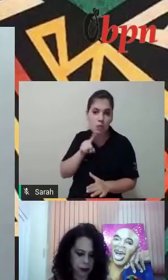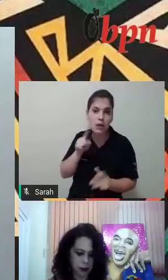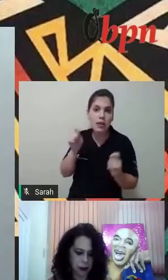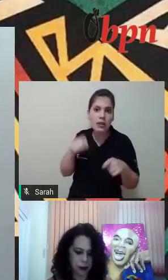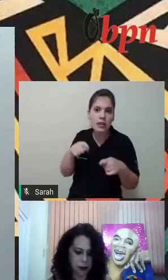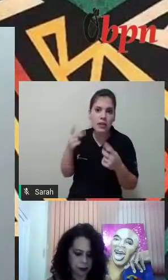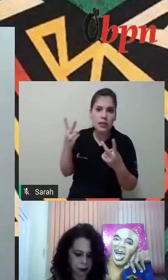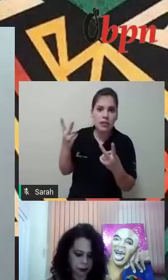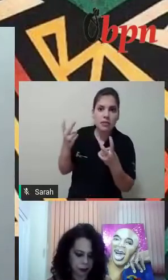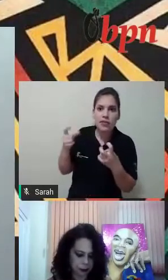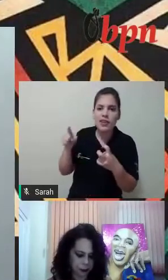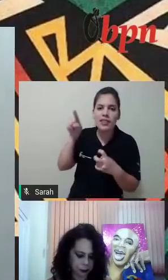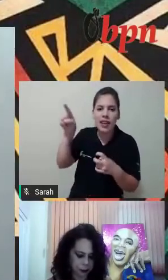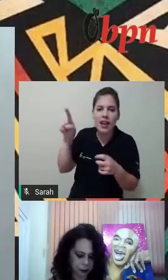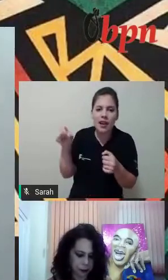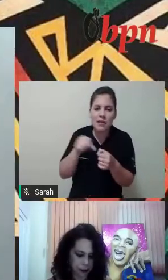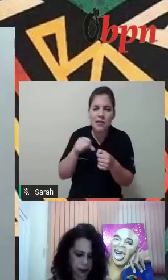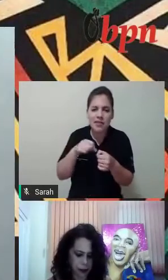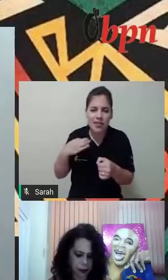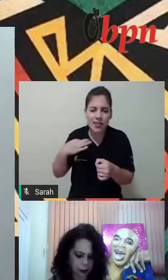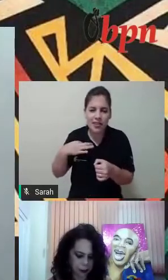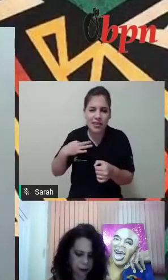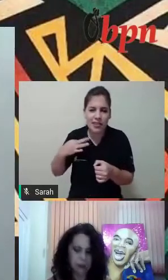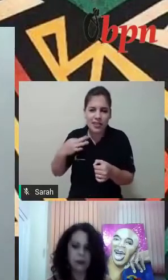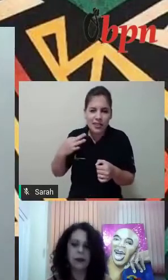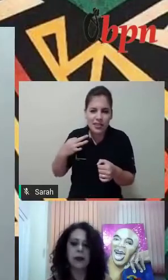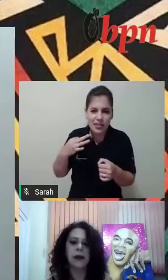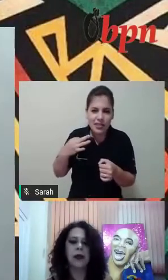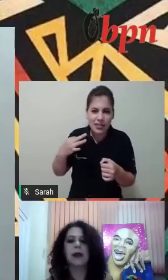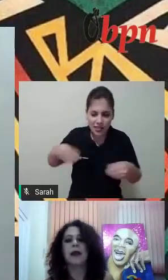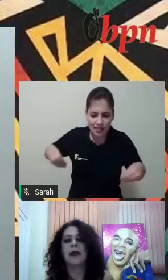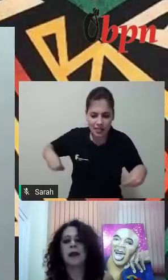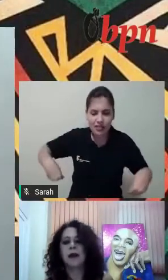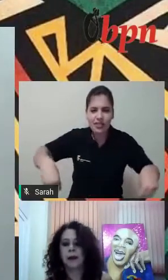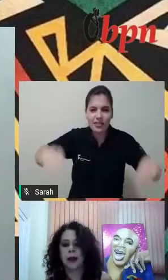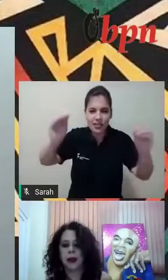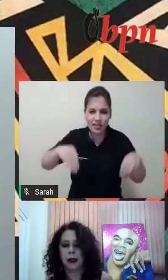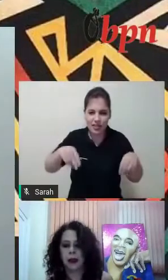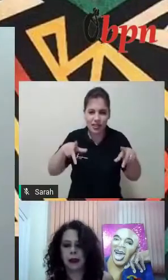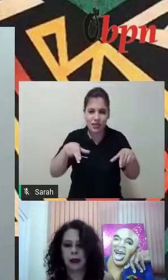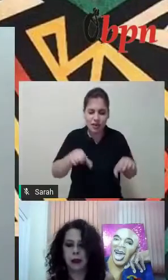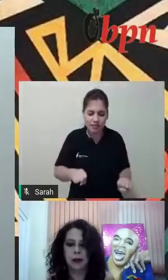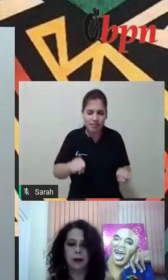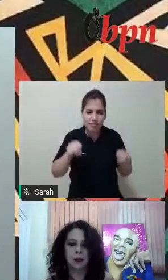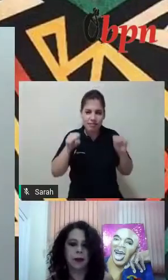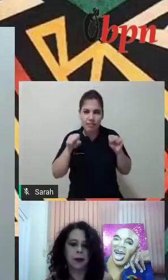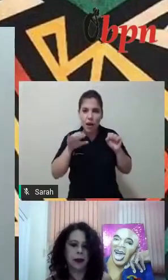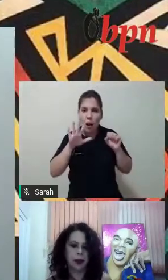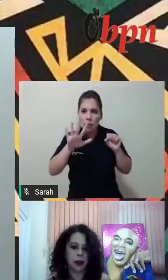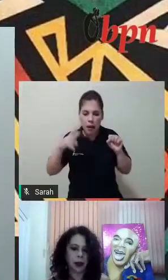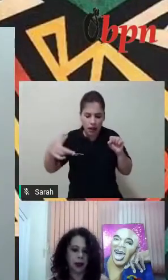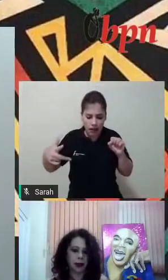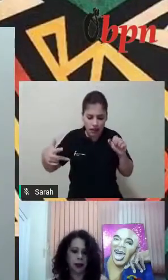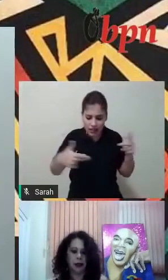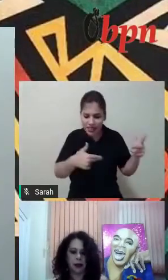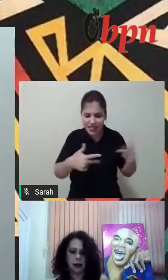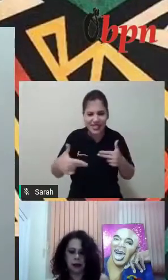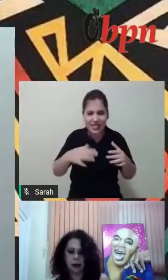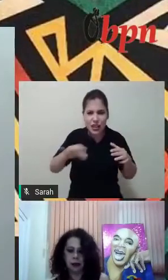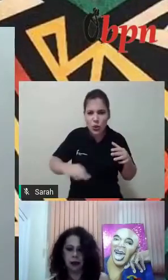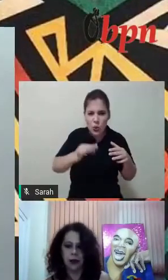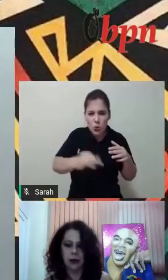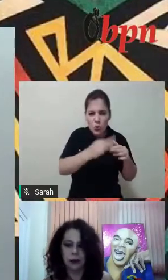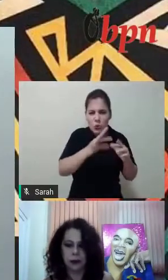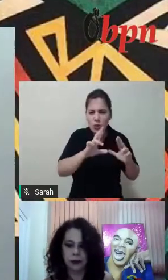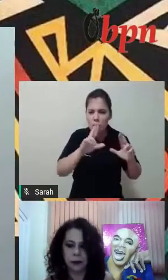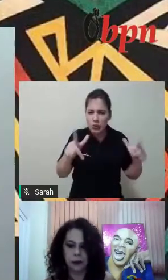de retalhos, quer dizer, aqui também se faziam coxas de retalho, mas nos Estados Unidos tem uma relação toda simbólica, né? Porque